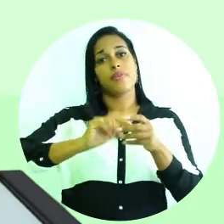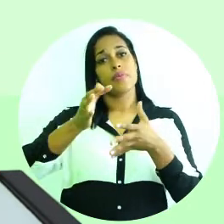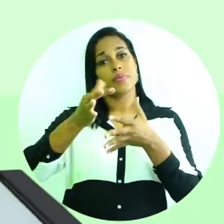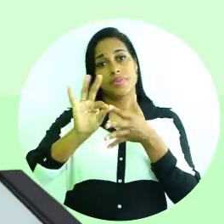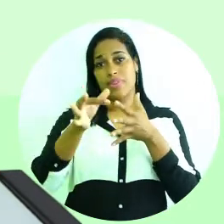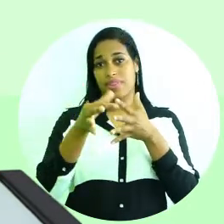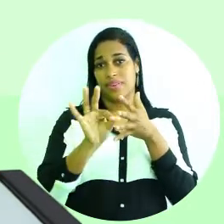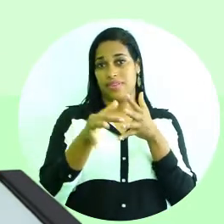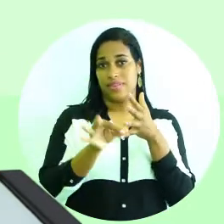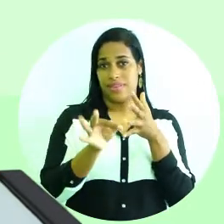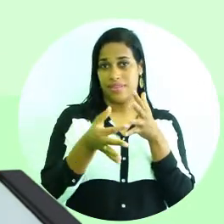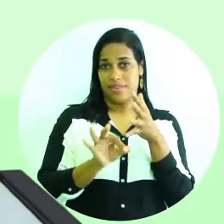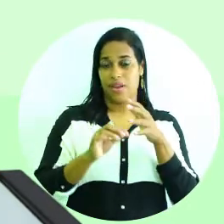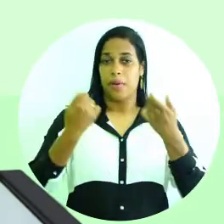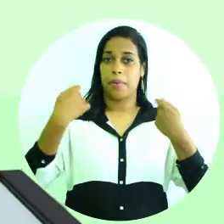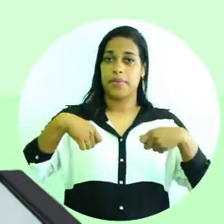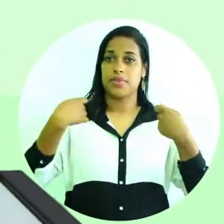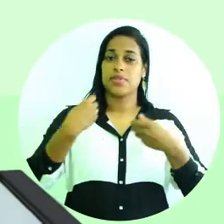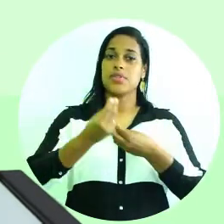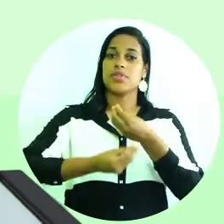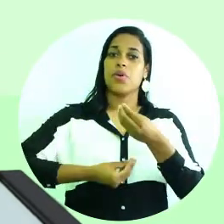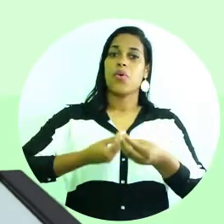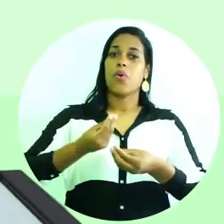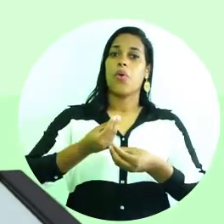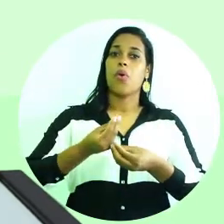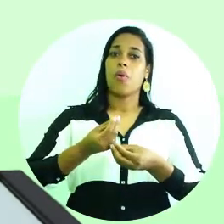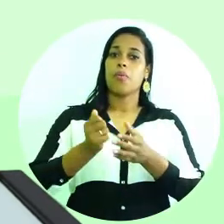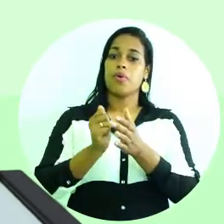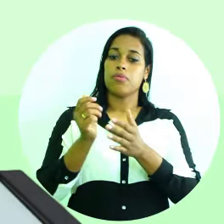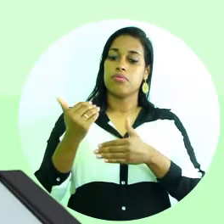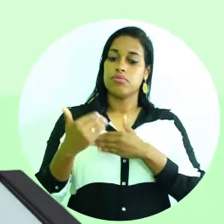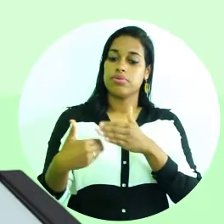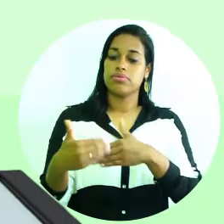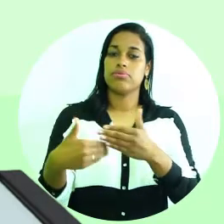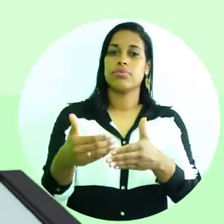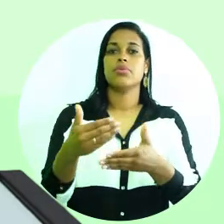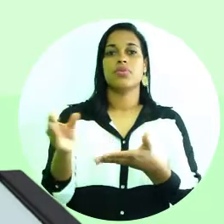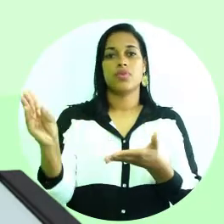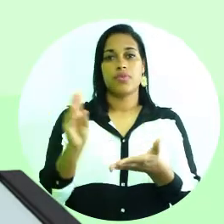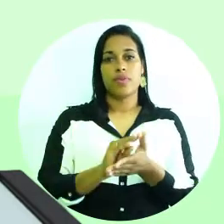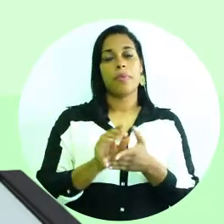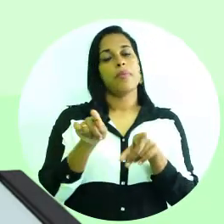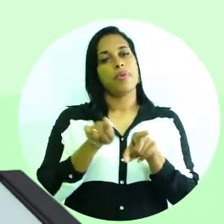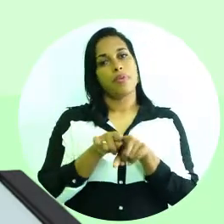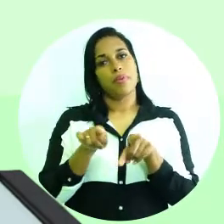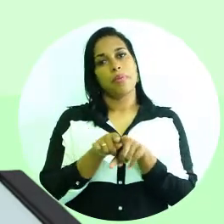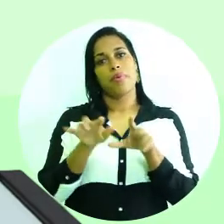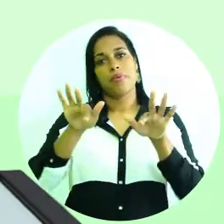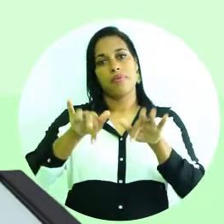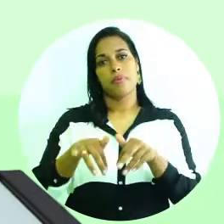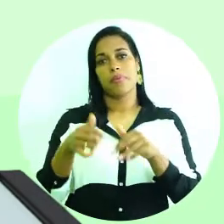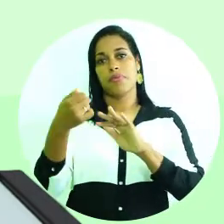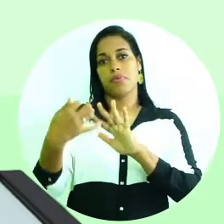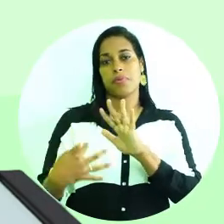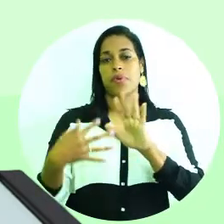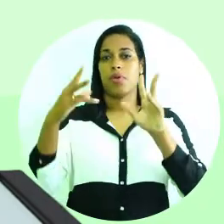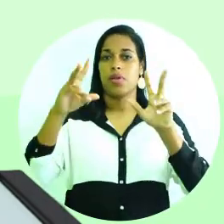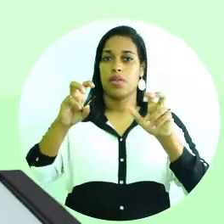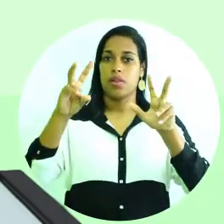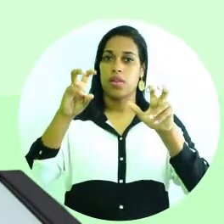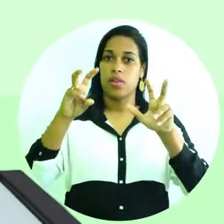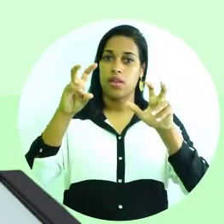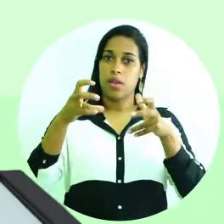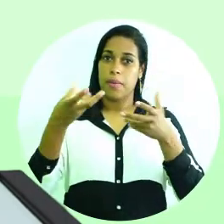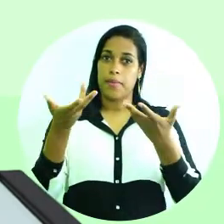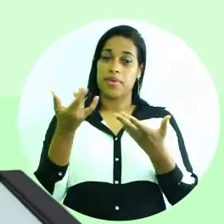vamos detalhar com precisão como seria a execução do recurso. E, finalmente, vamos falar de